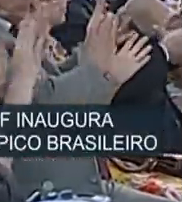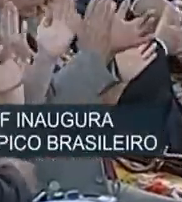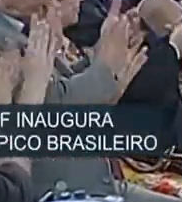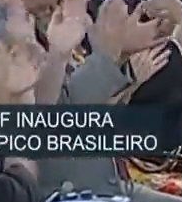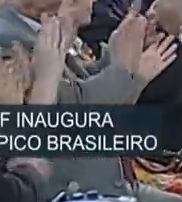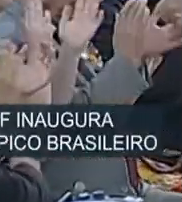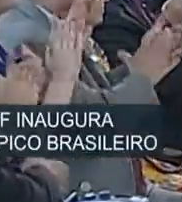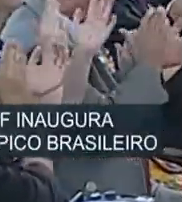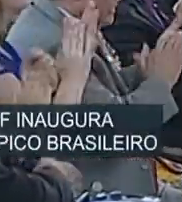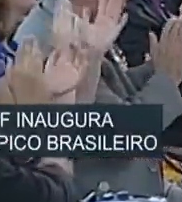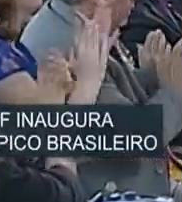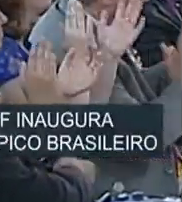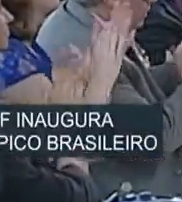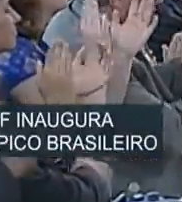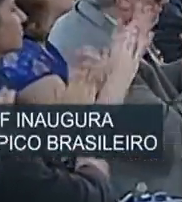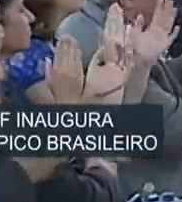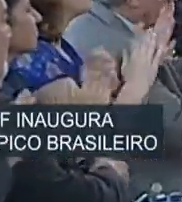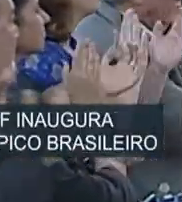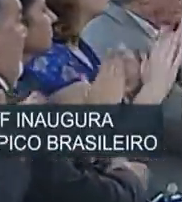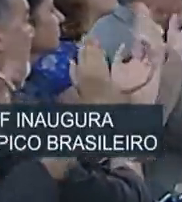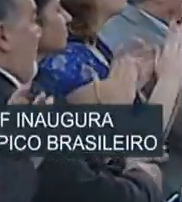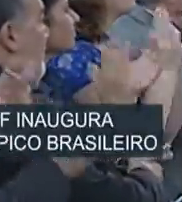E aí